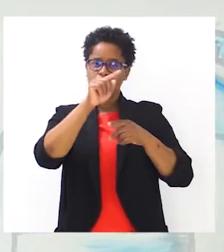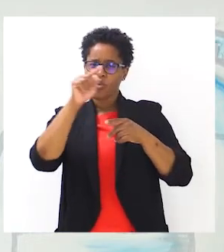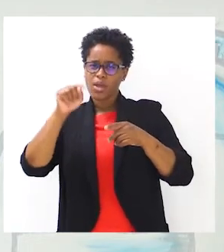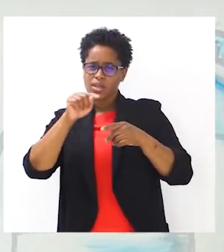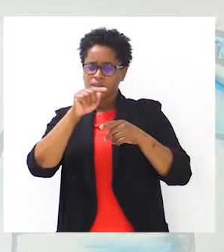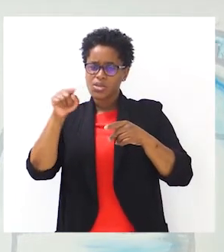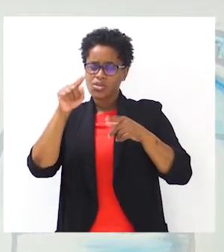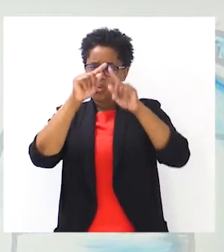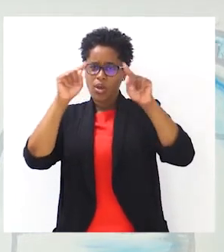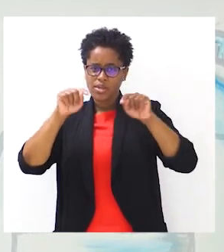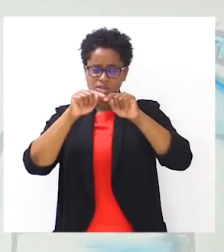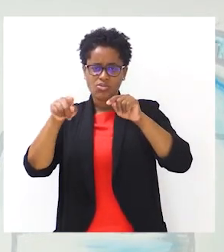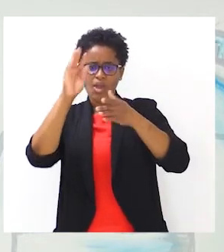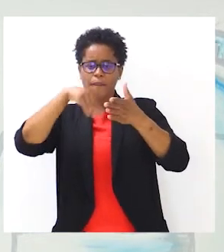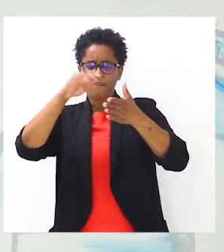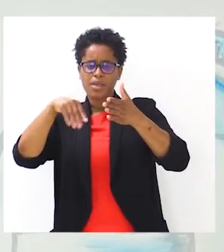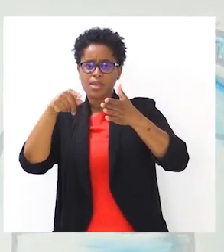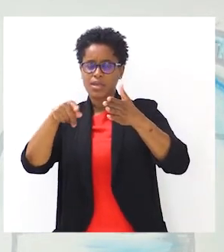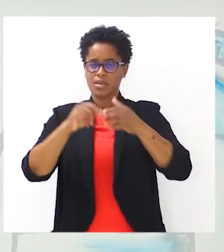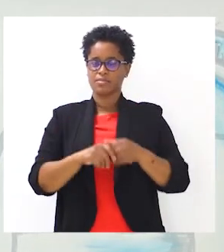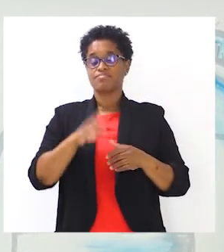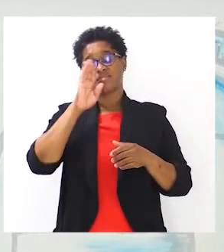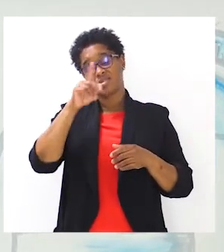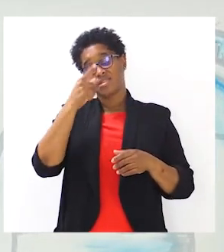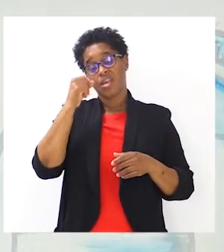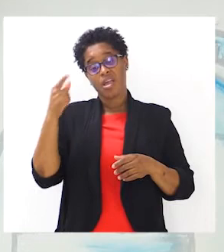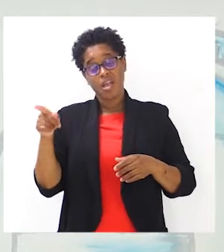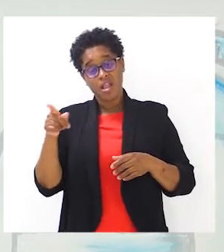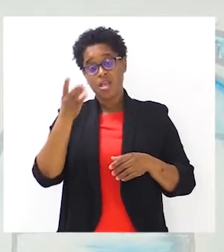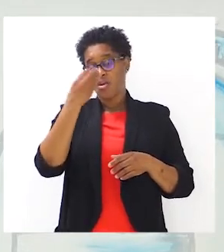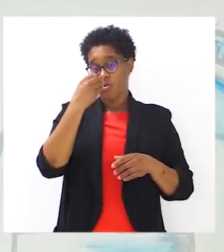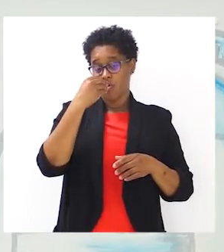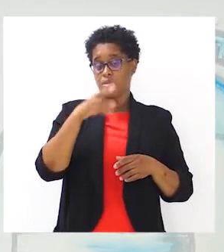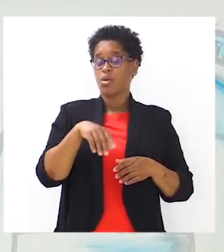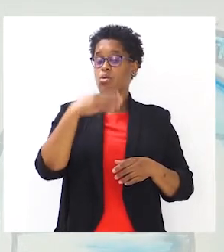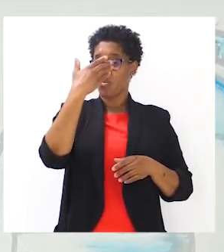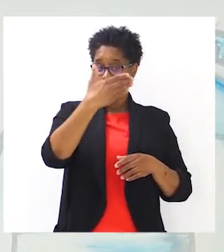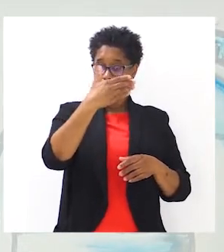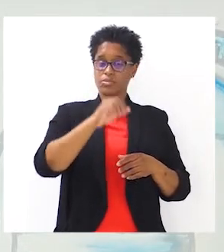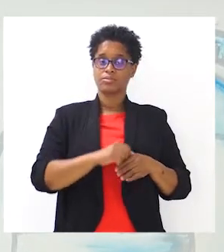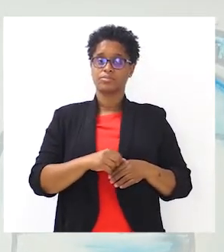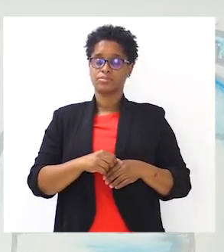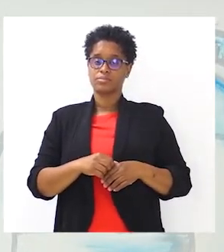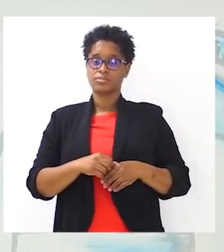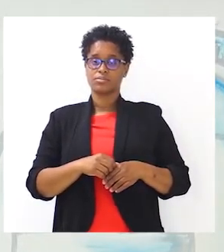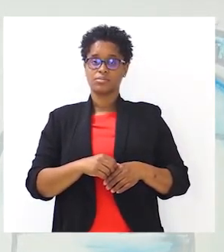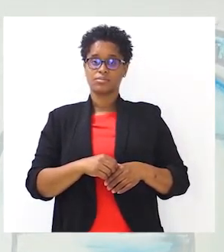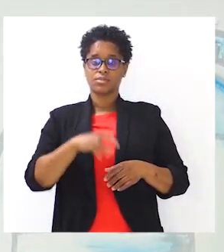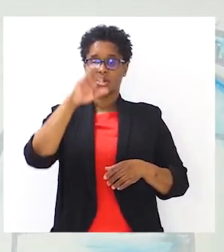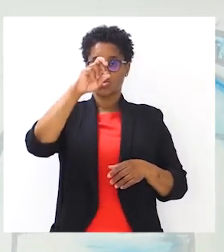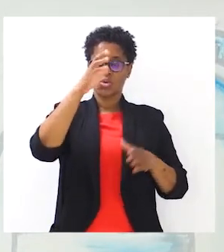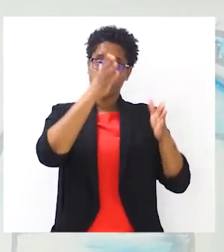pintar aqui? Se ele comeu 1 das 8